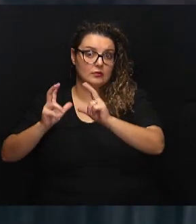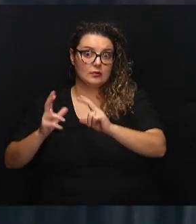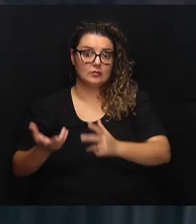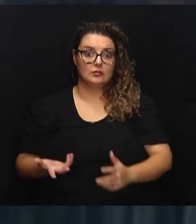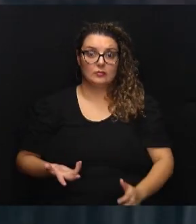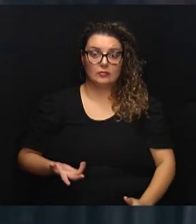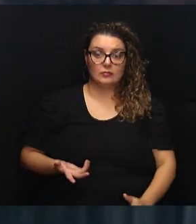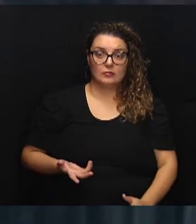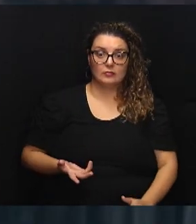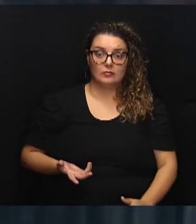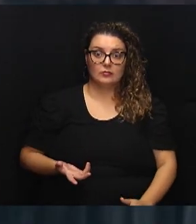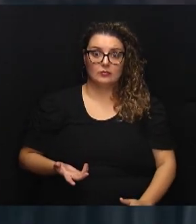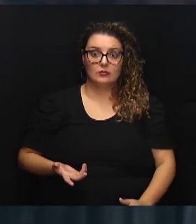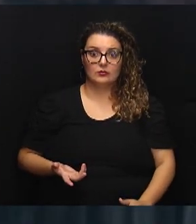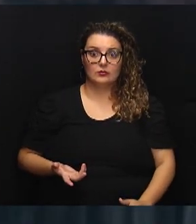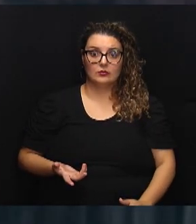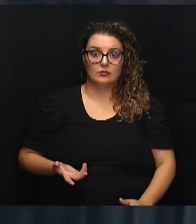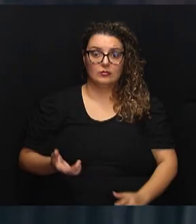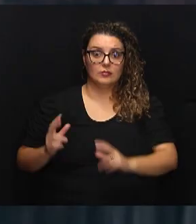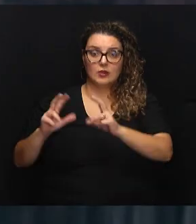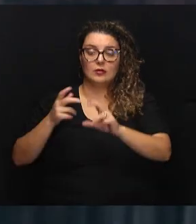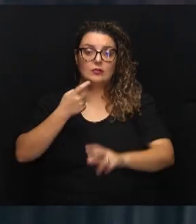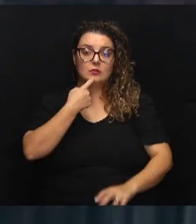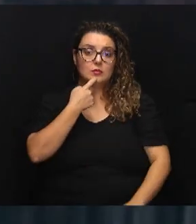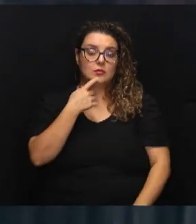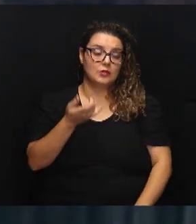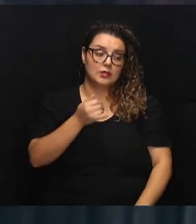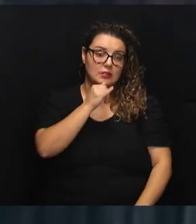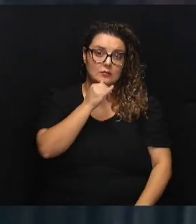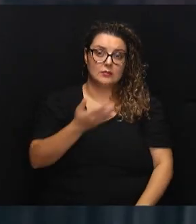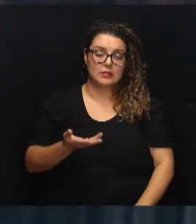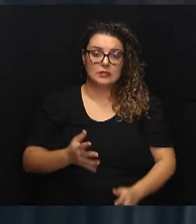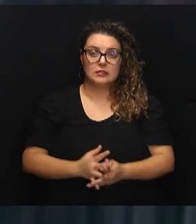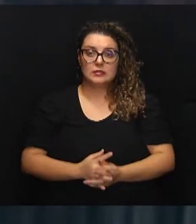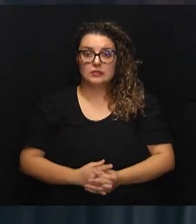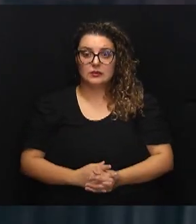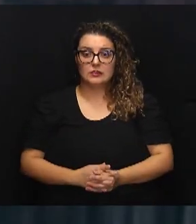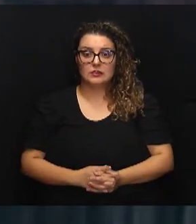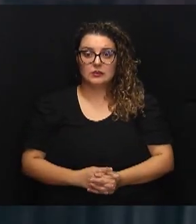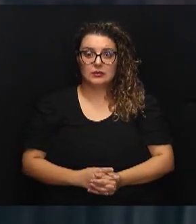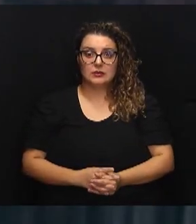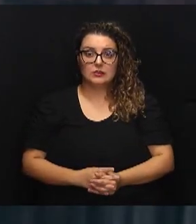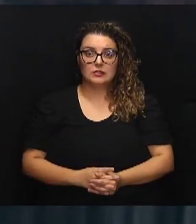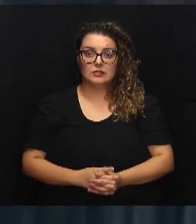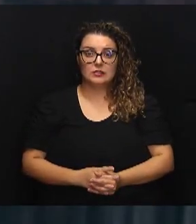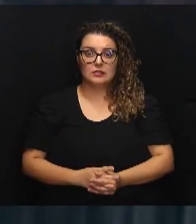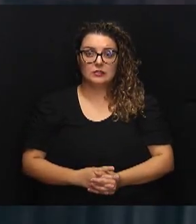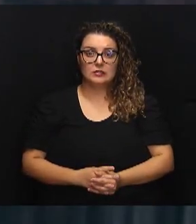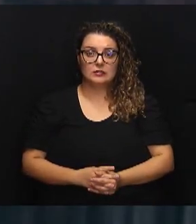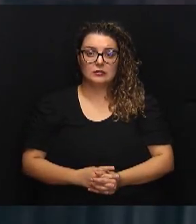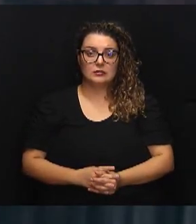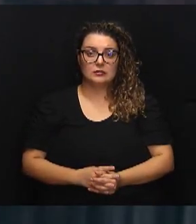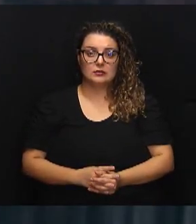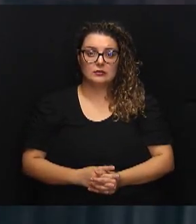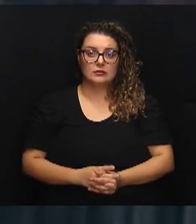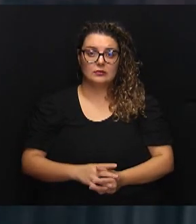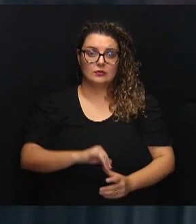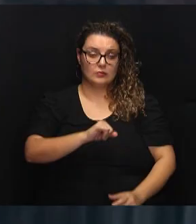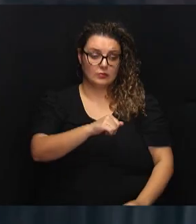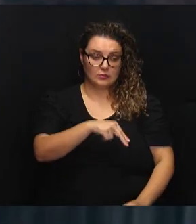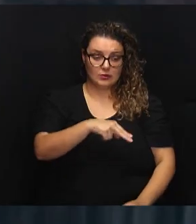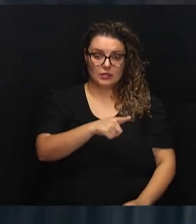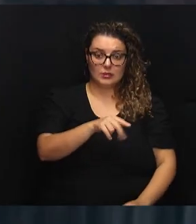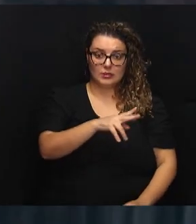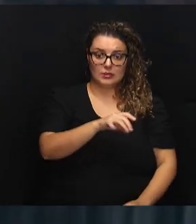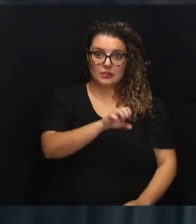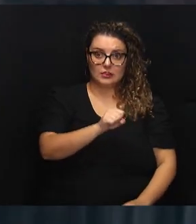pega o do Vôlei Campinas, aqui a gente tá em Campinas, o Vôlei Campinas. A pessoa tira o ingresso gratuitamente